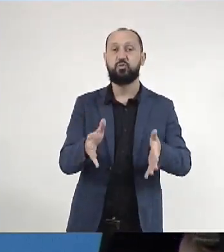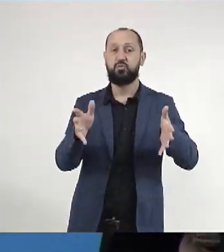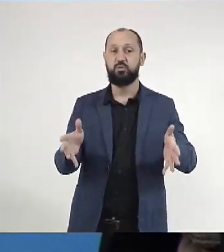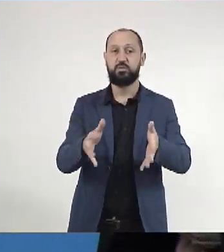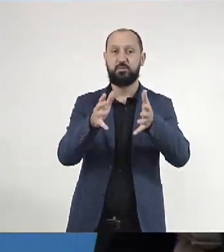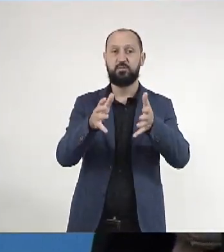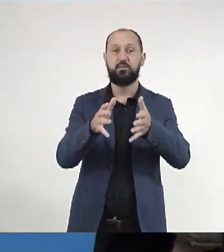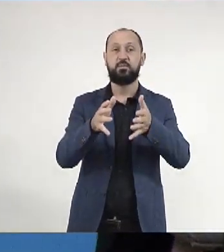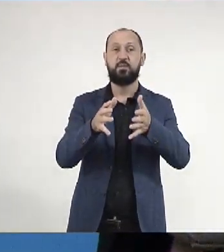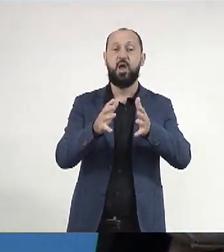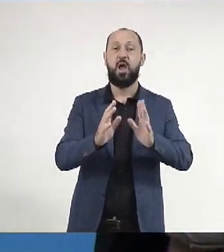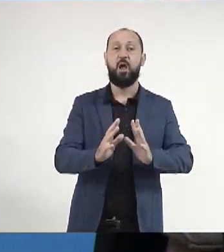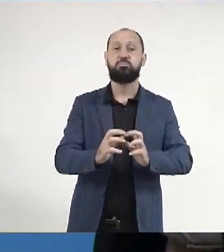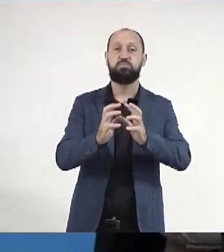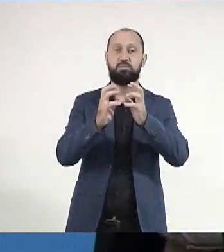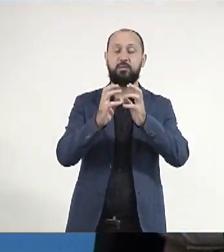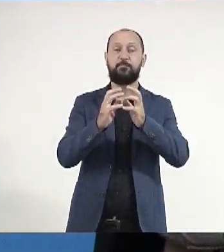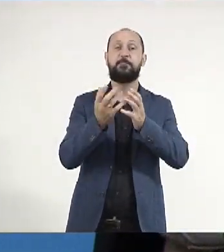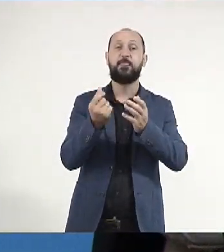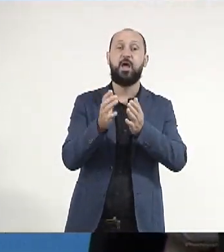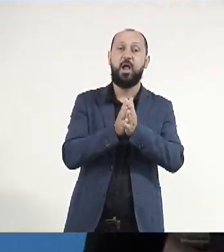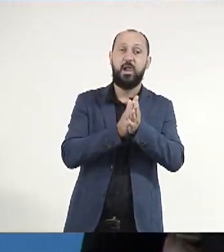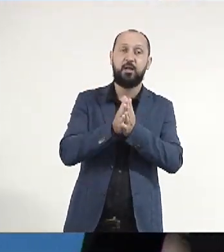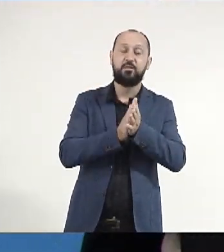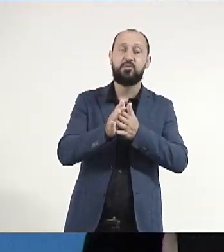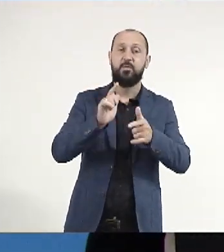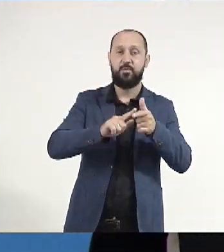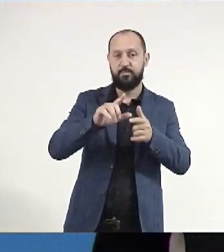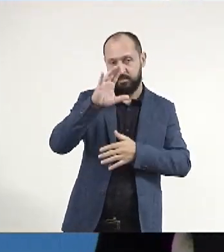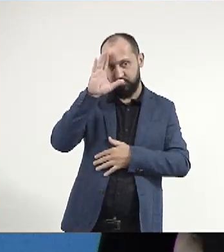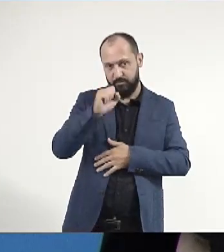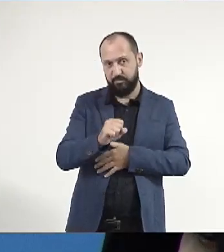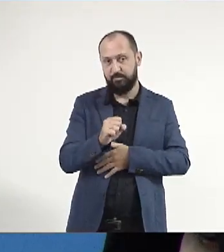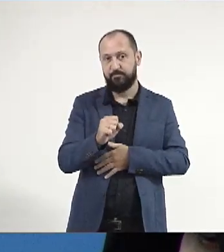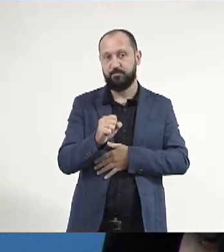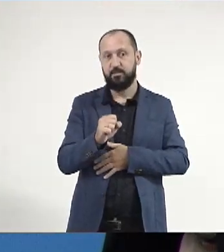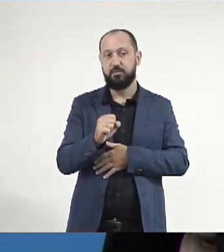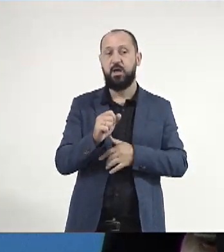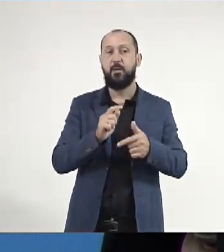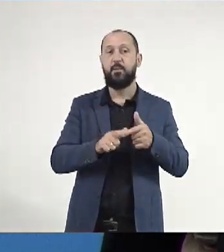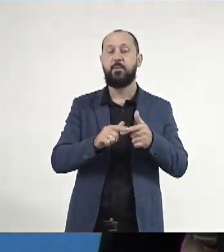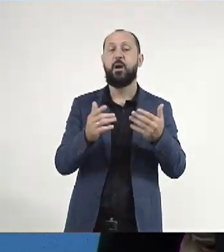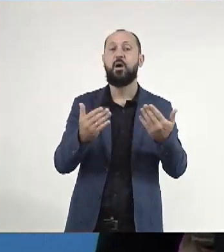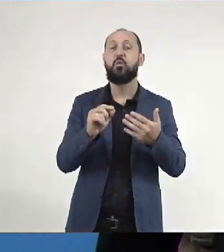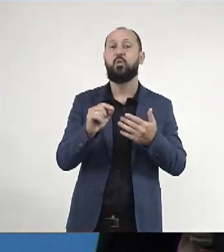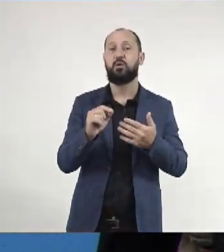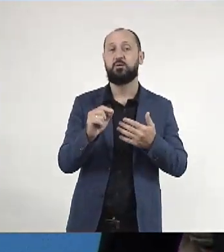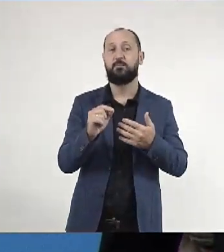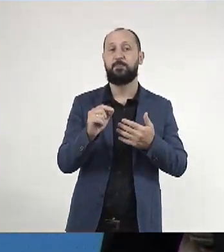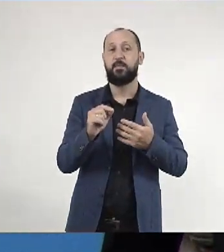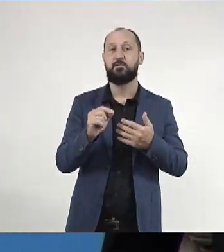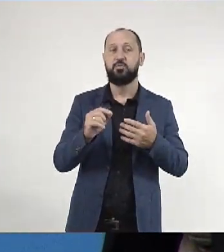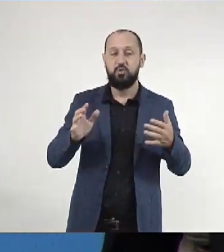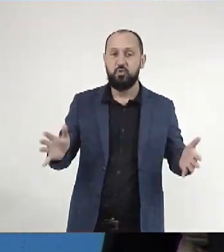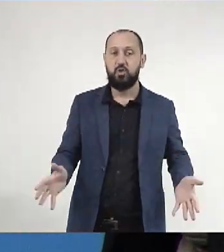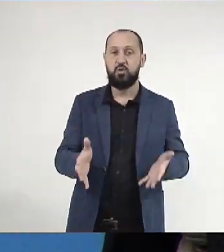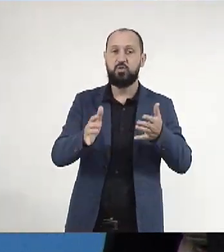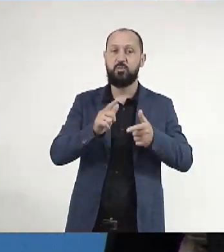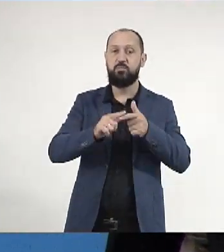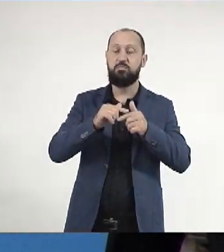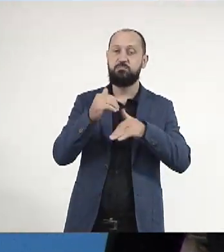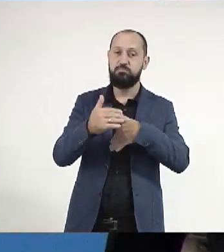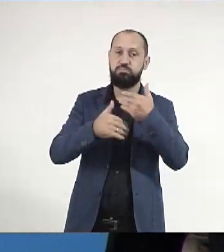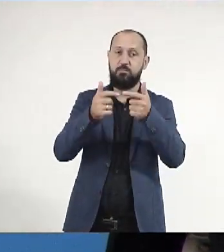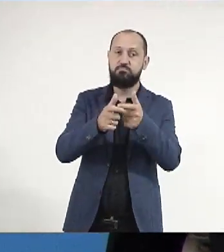mais conflitos, na ânsia de querer resolver esse problema de agora, nós estamos aumentando o problema e